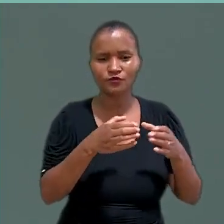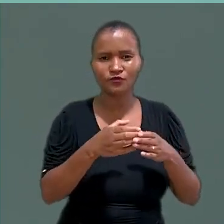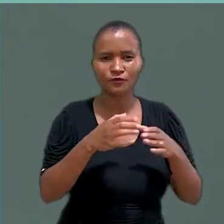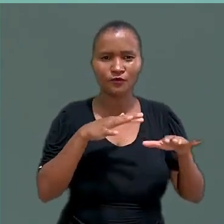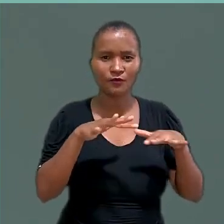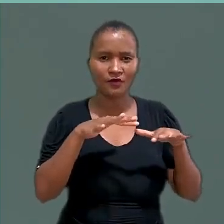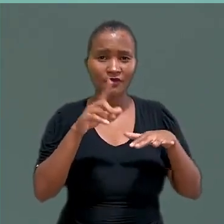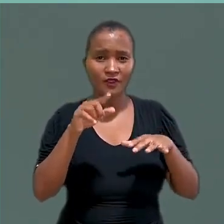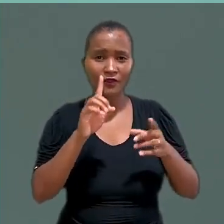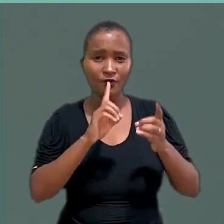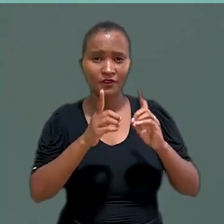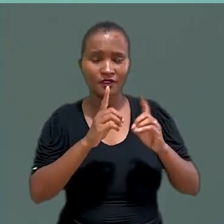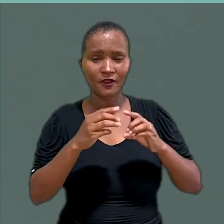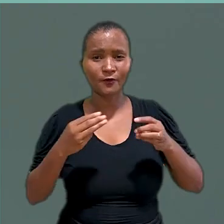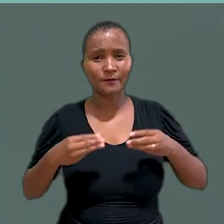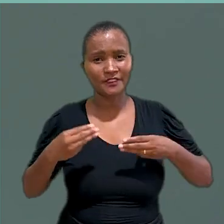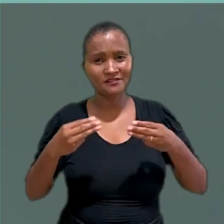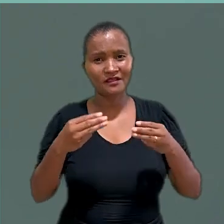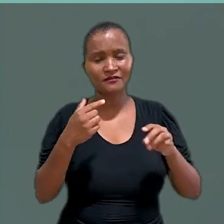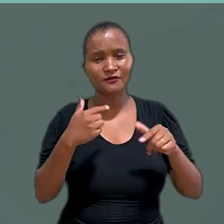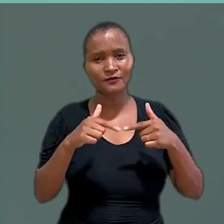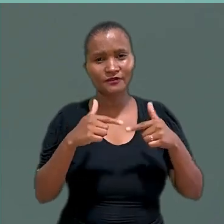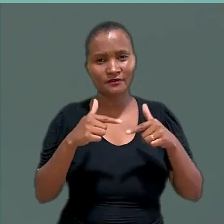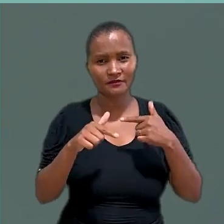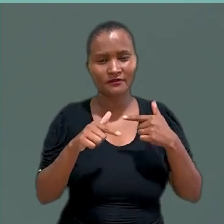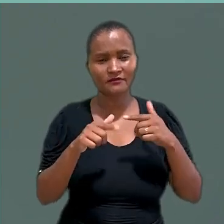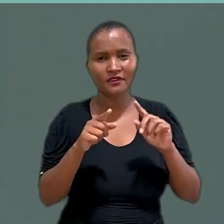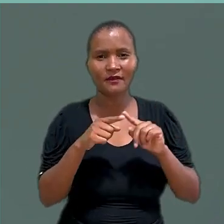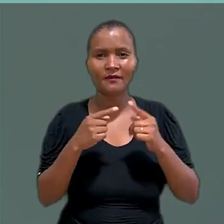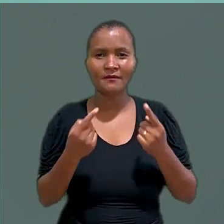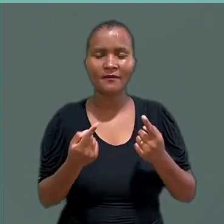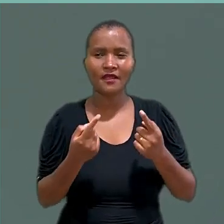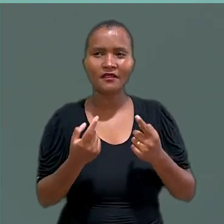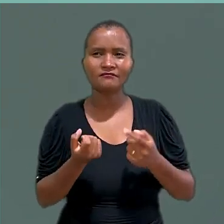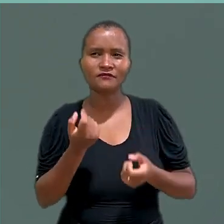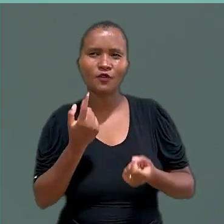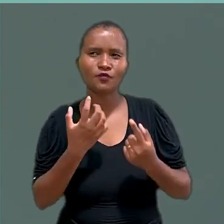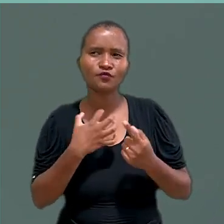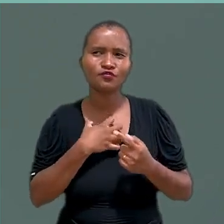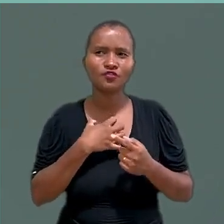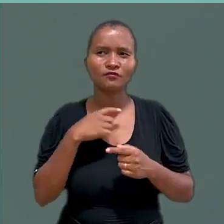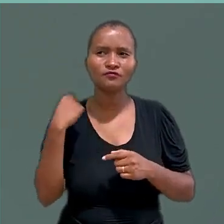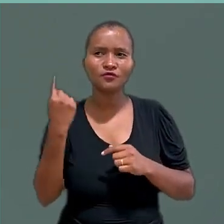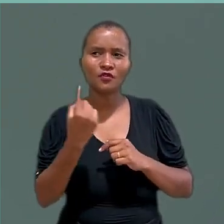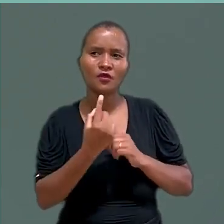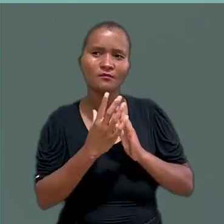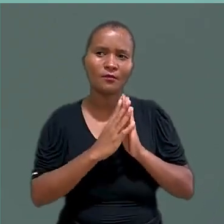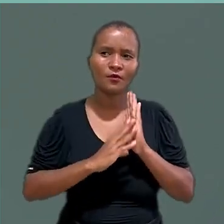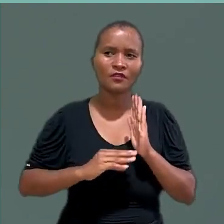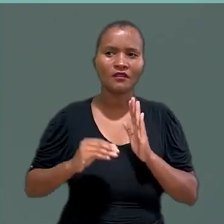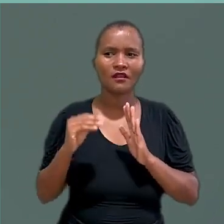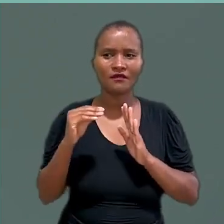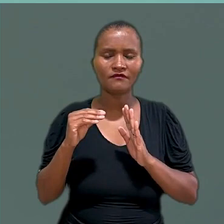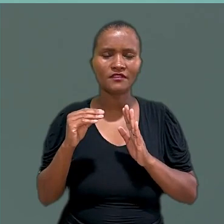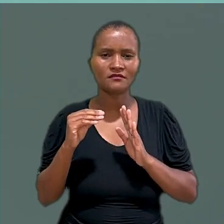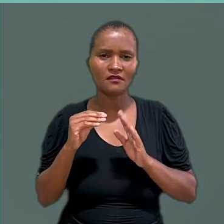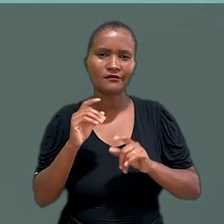que é coordenado pelo Ministério do Trabalho. Nós, de alguma forma, somos modelares naquilo